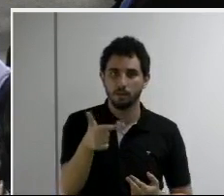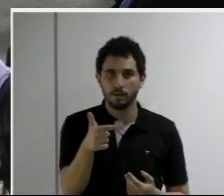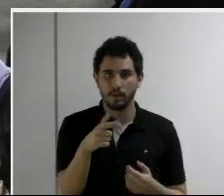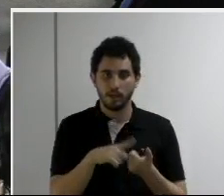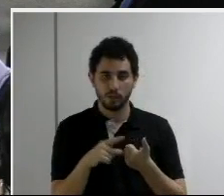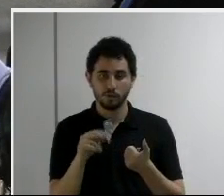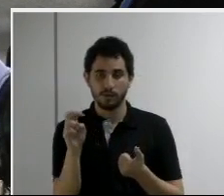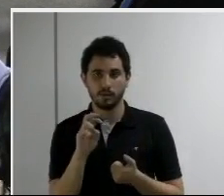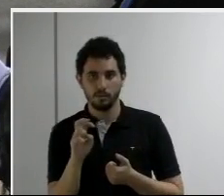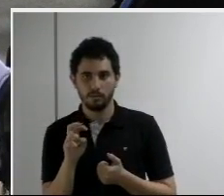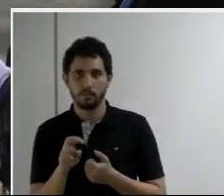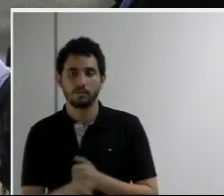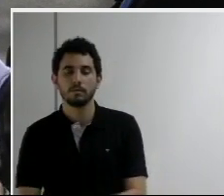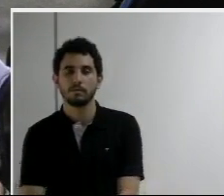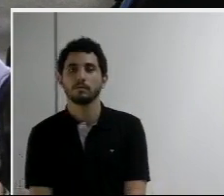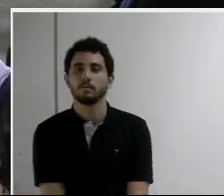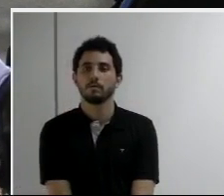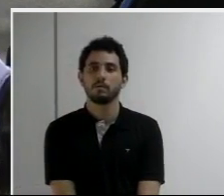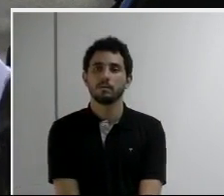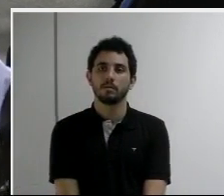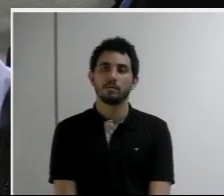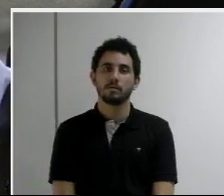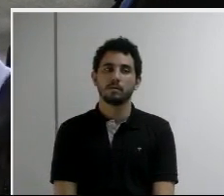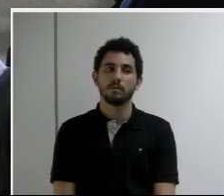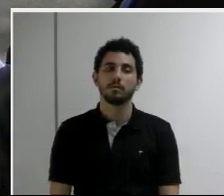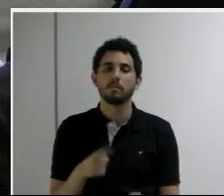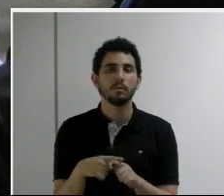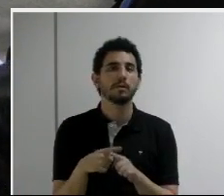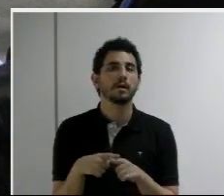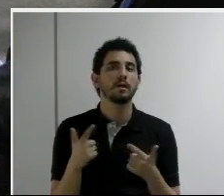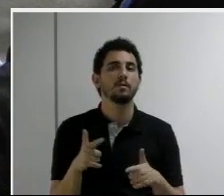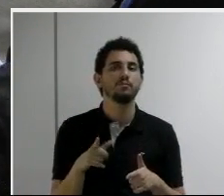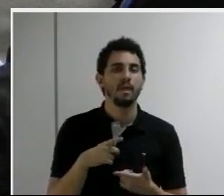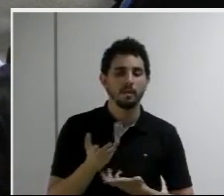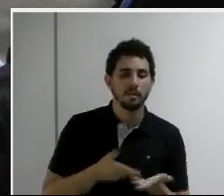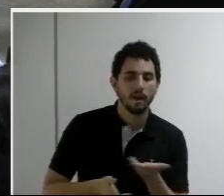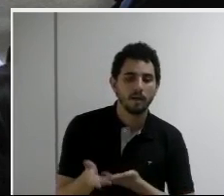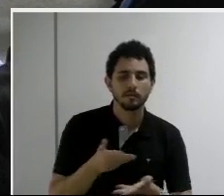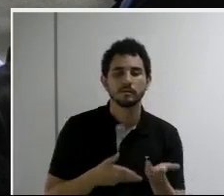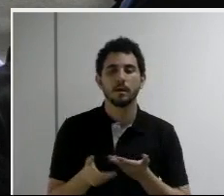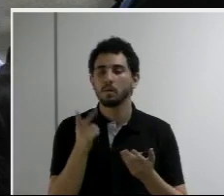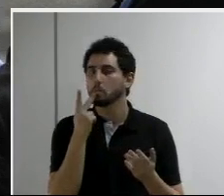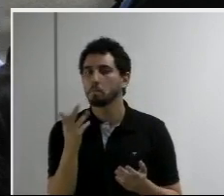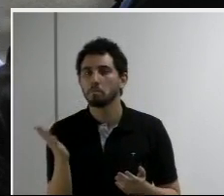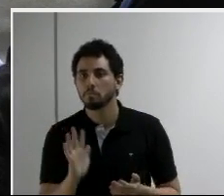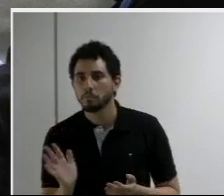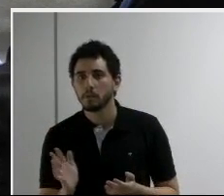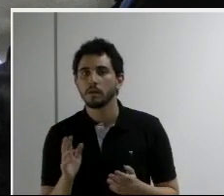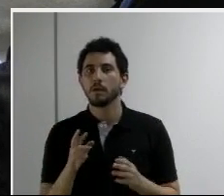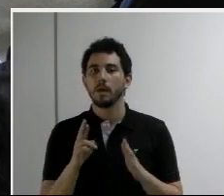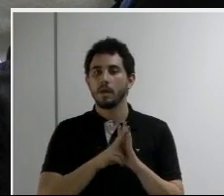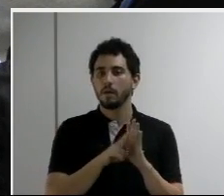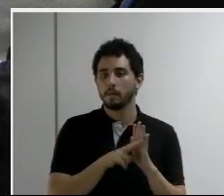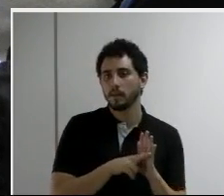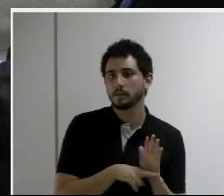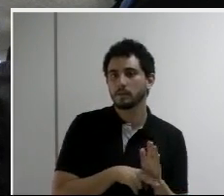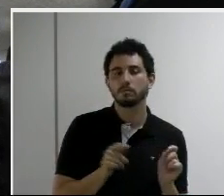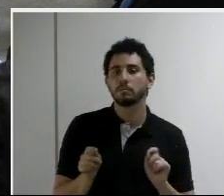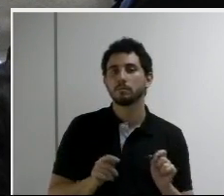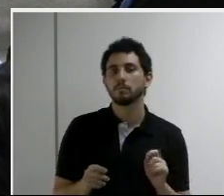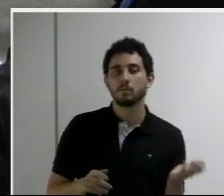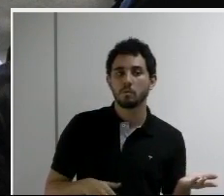5º da Constituição. E aí, por que que não há nenhuma interação, nem menção, nem regulamentação, etc., de